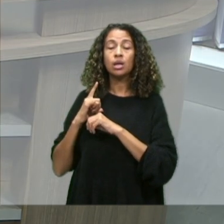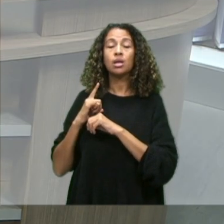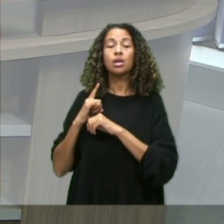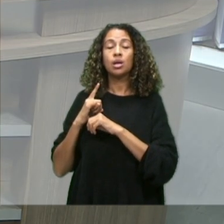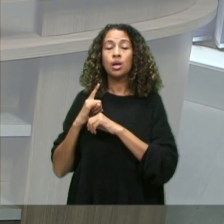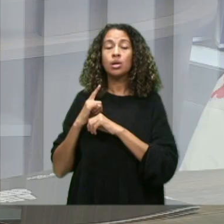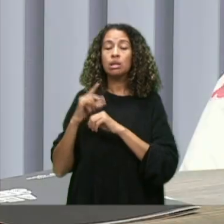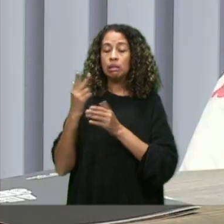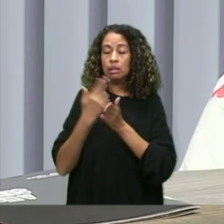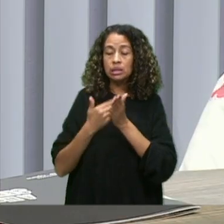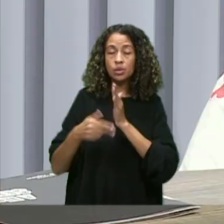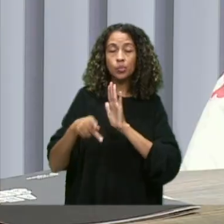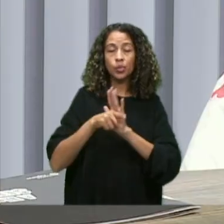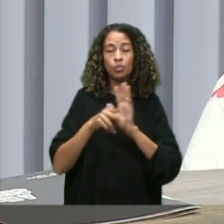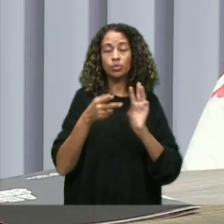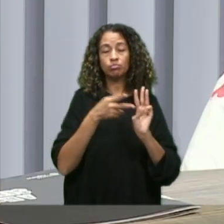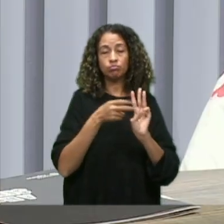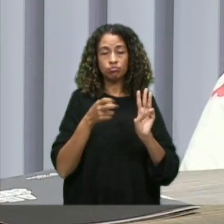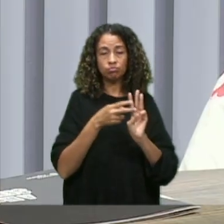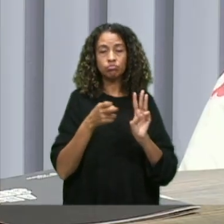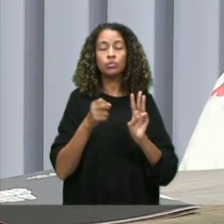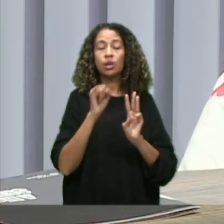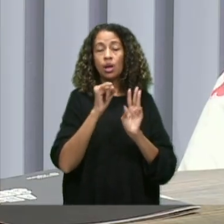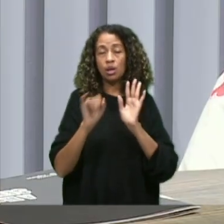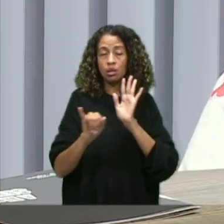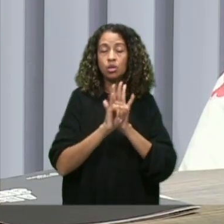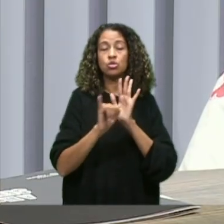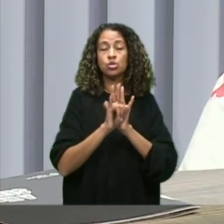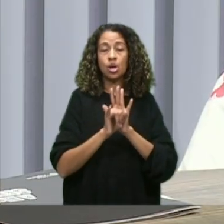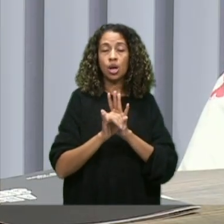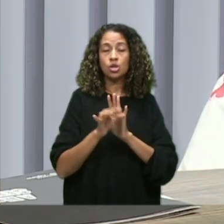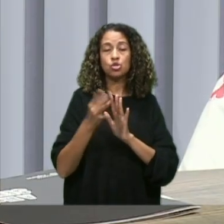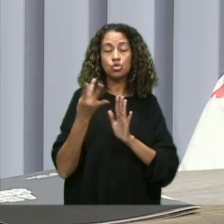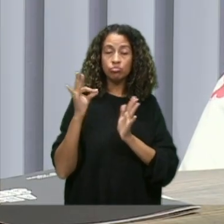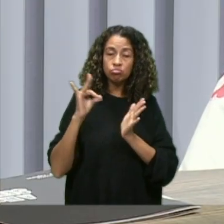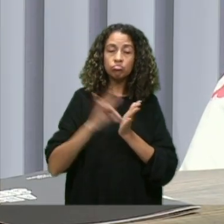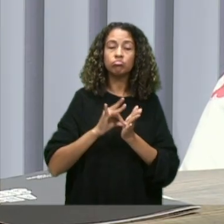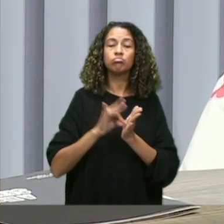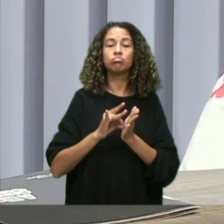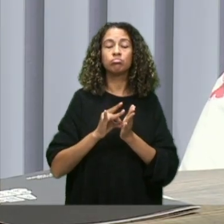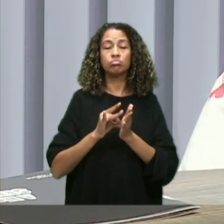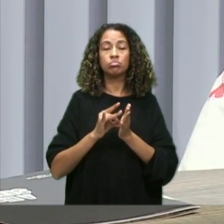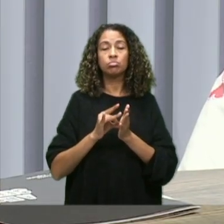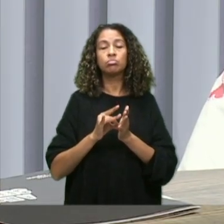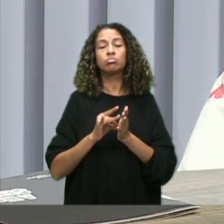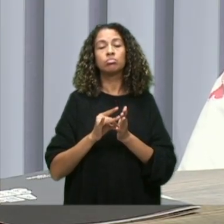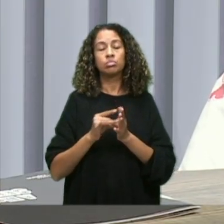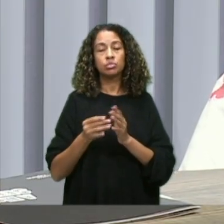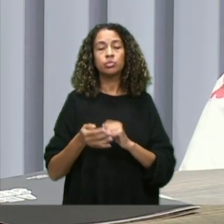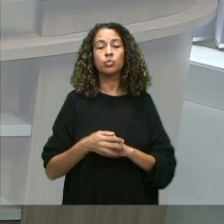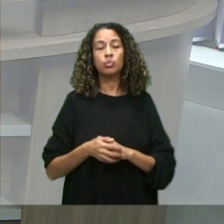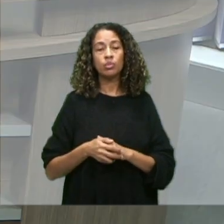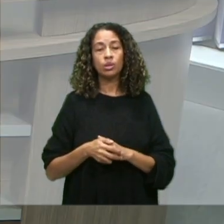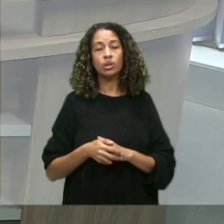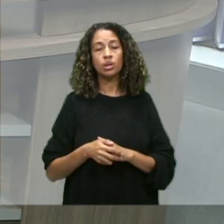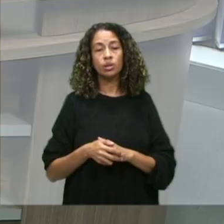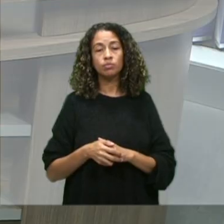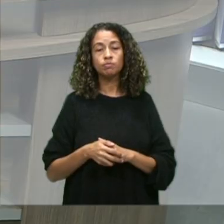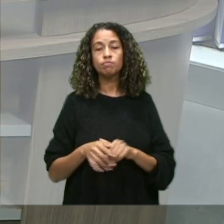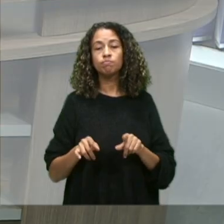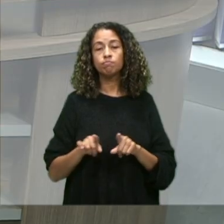indígena, trazer uma identidade realista, né, que não remetesse ao caricata e